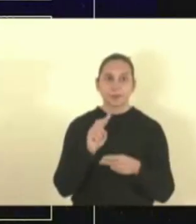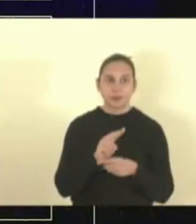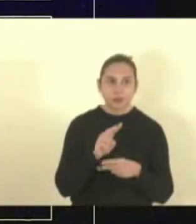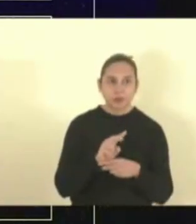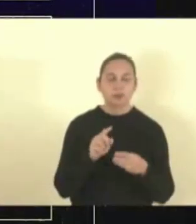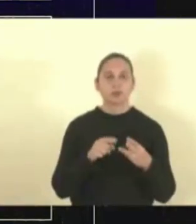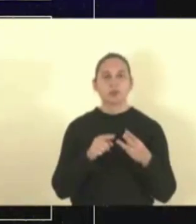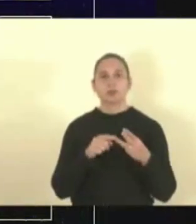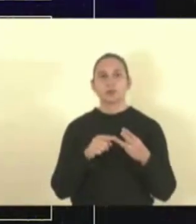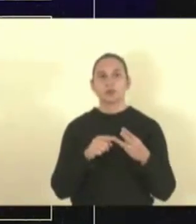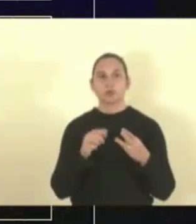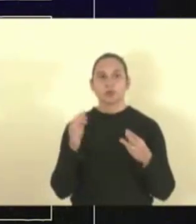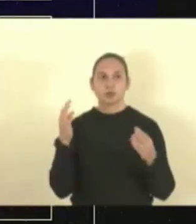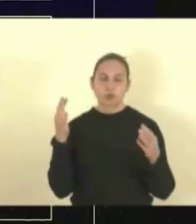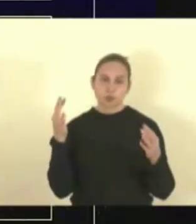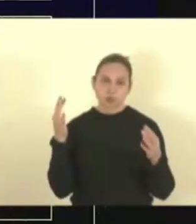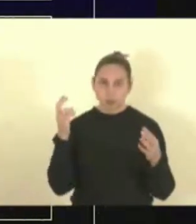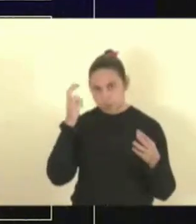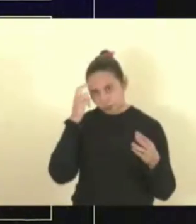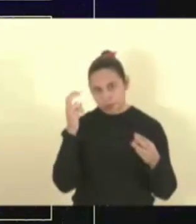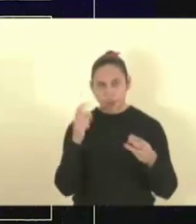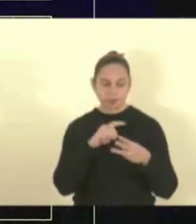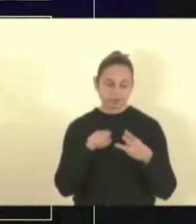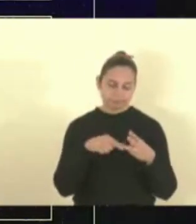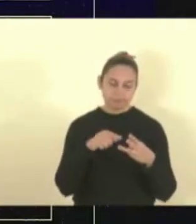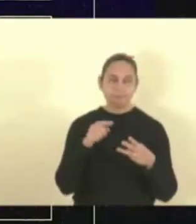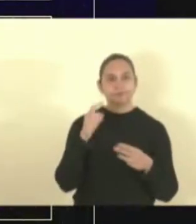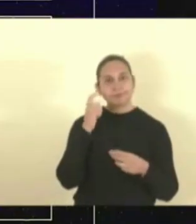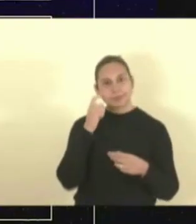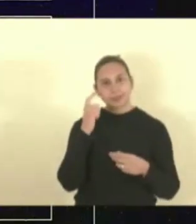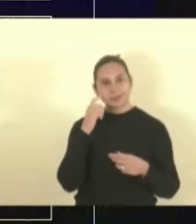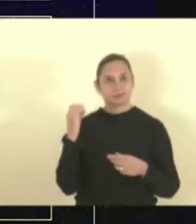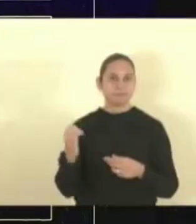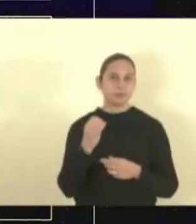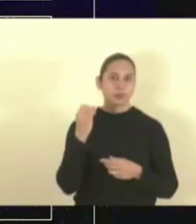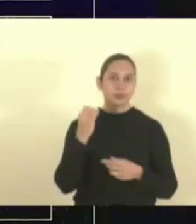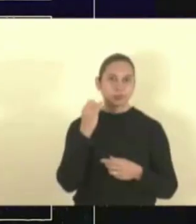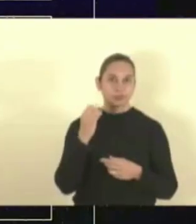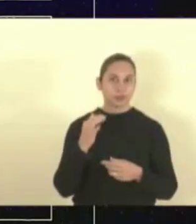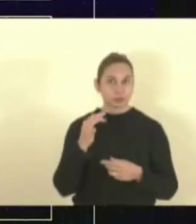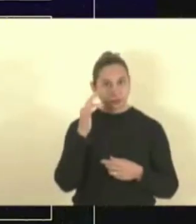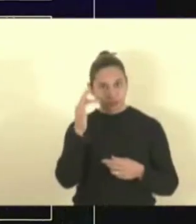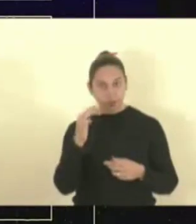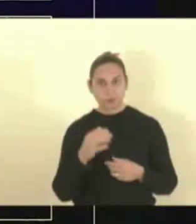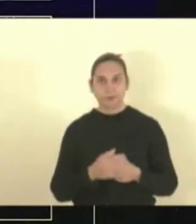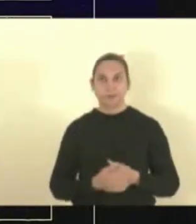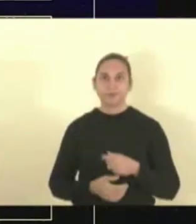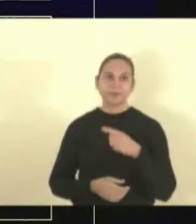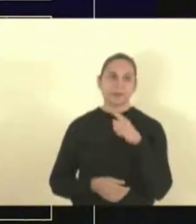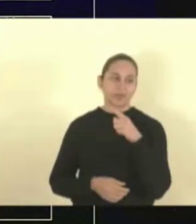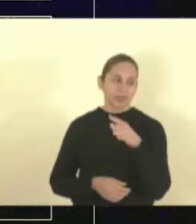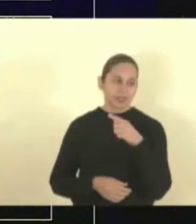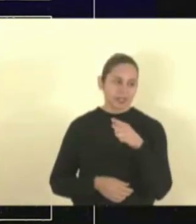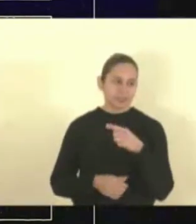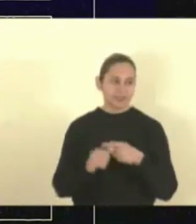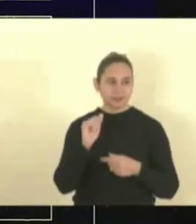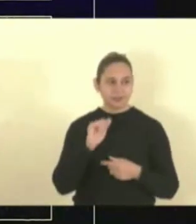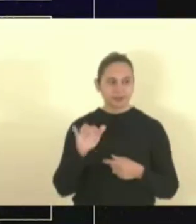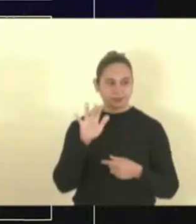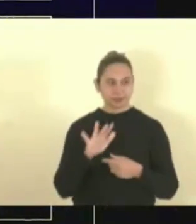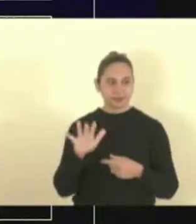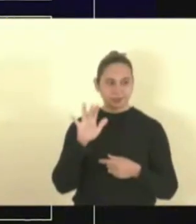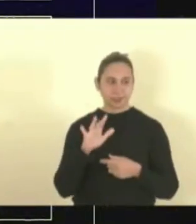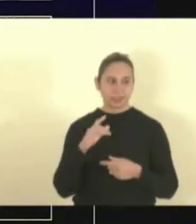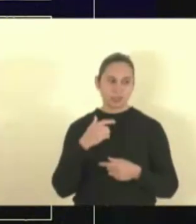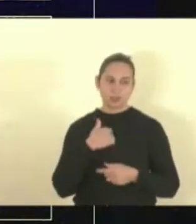cultural. Então, é um ponto para a gente pensar como muito importante. Esse diagrama aqui não é meu, ele faz parte da